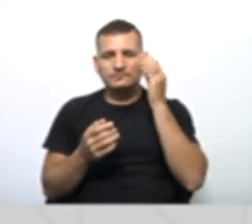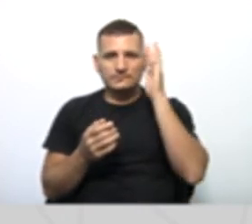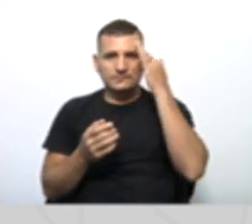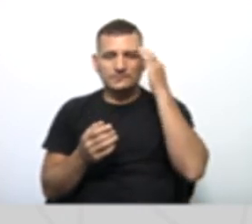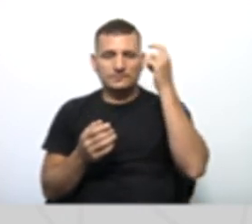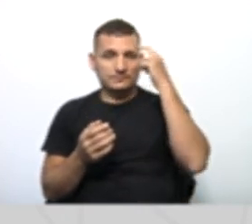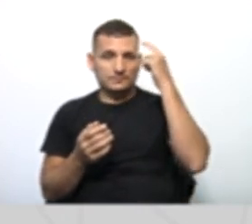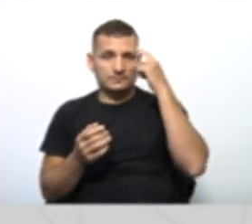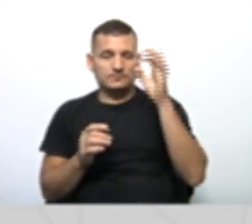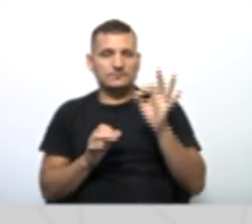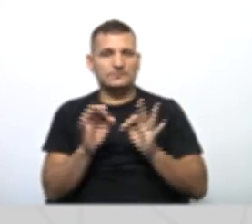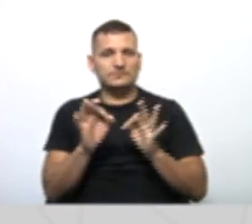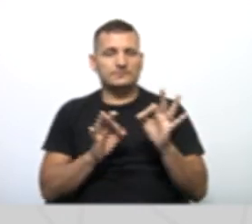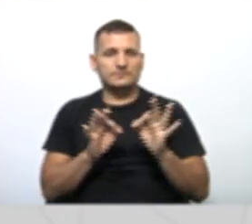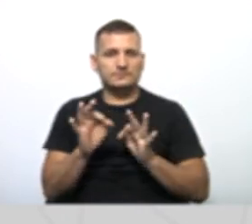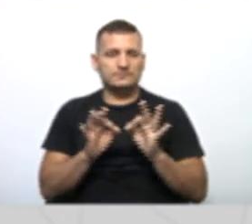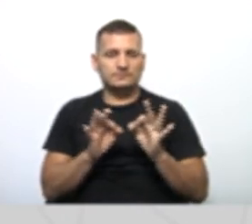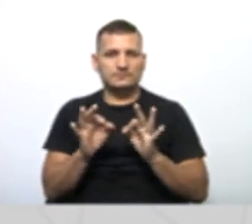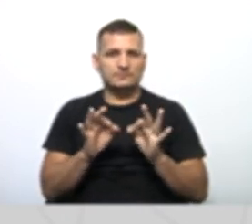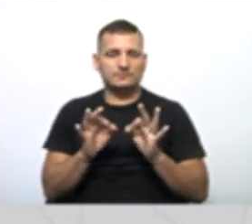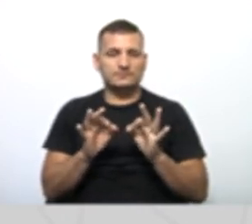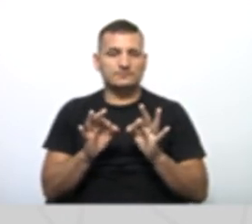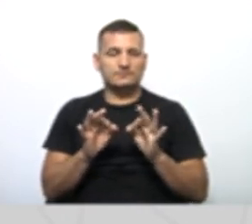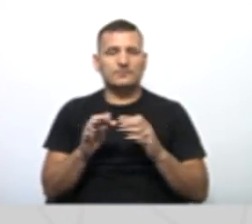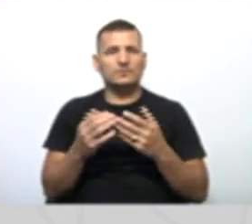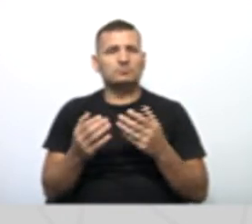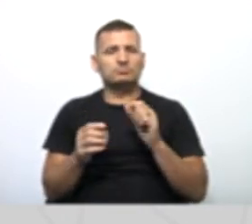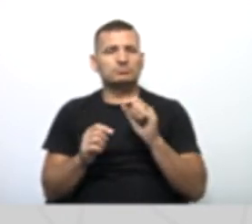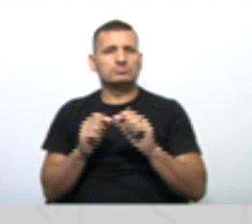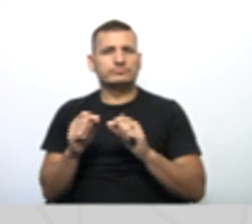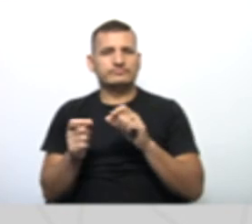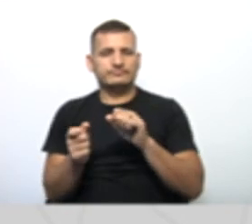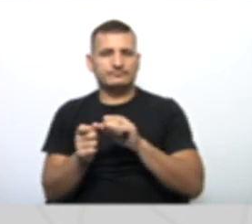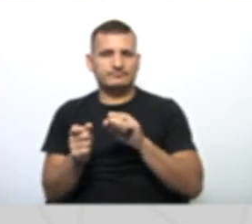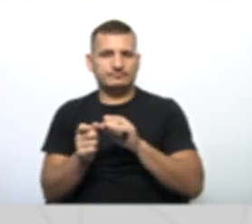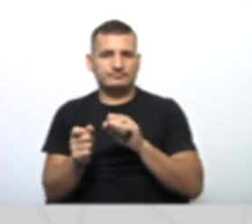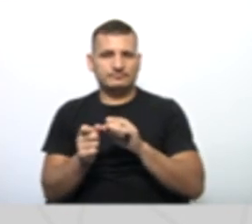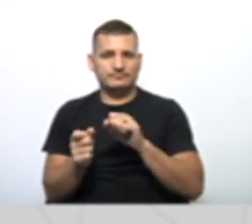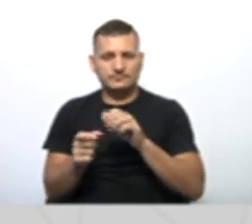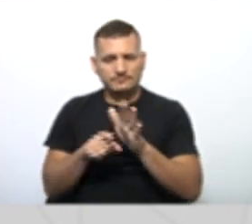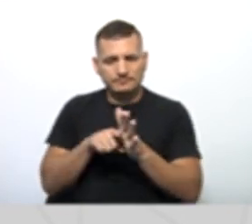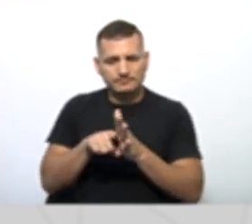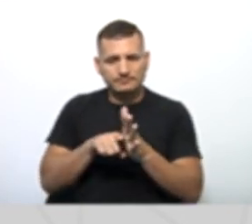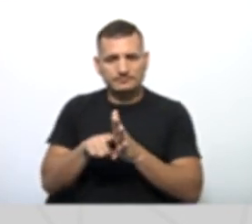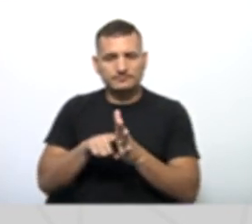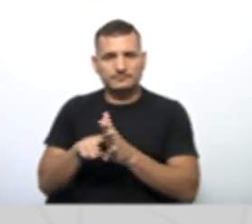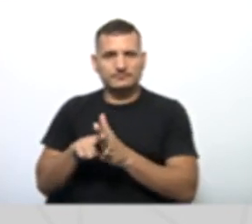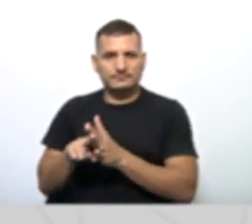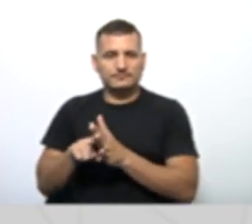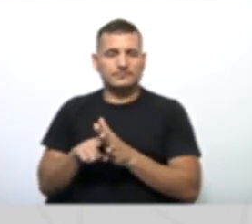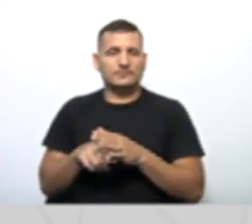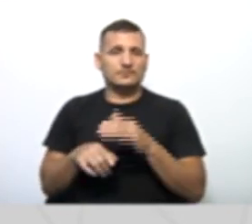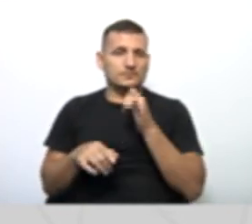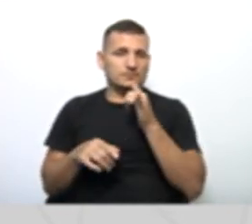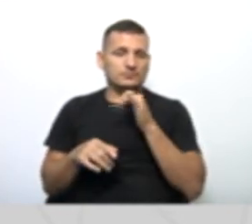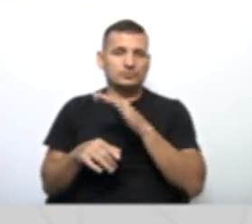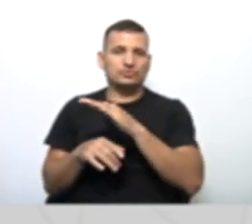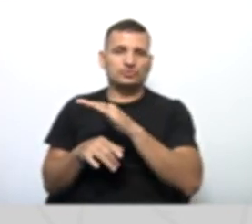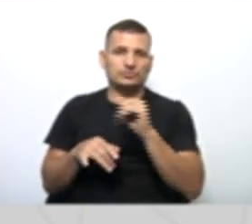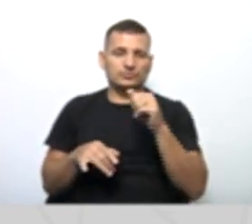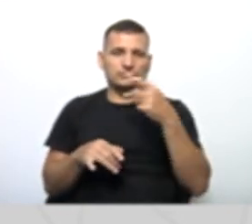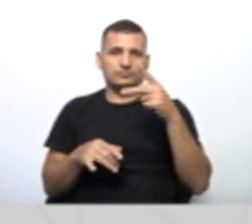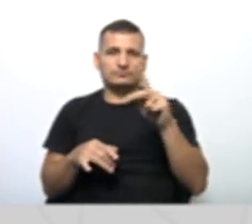se organizar quanto ao que vai ser feito, né, sobre o processo de auditoria. Você foi chamado para uma auditoria, por